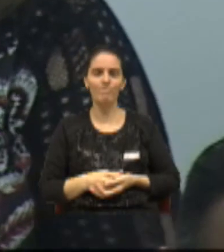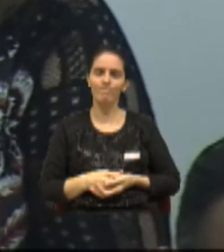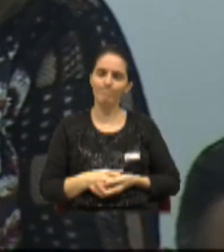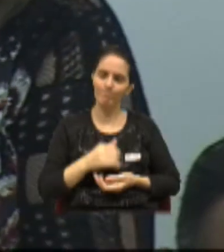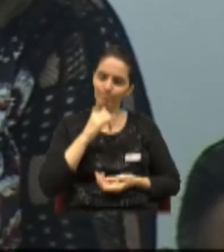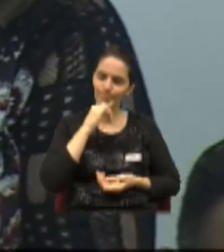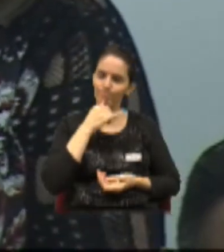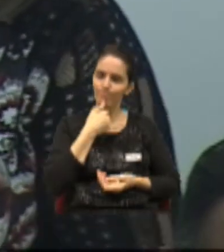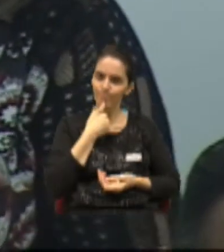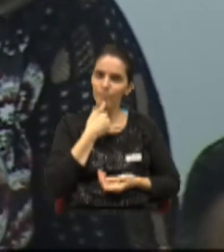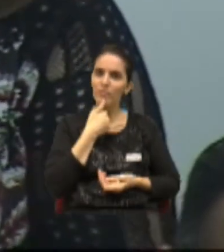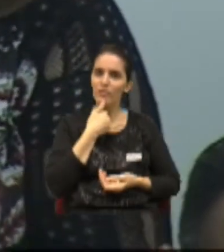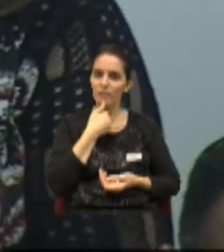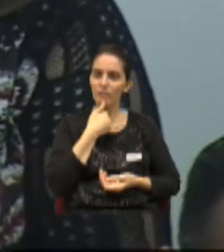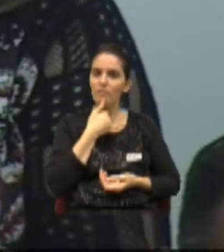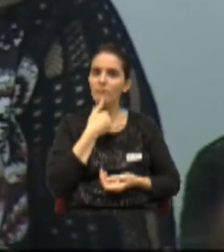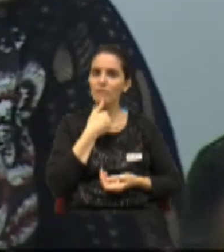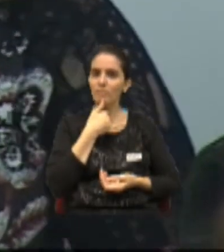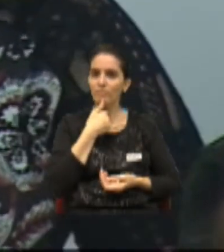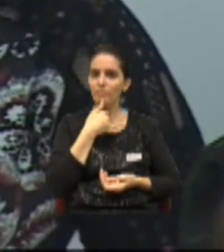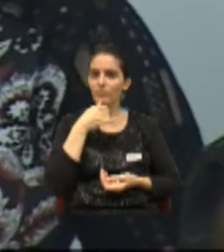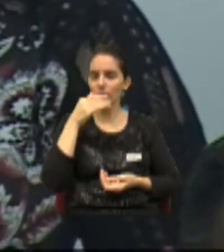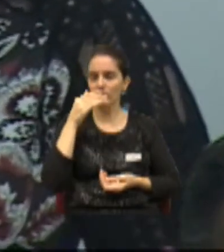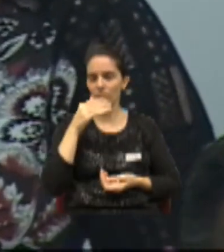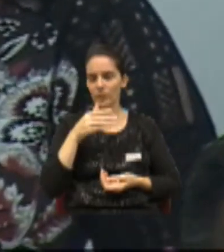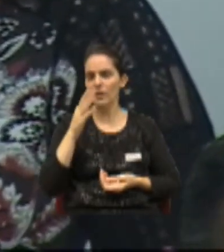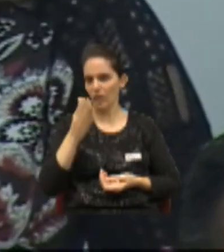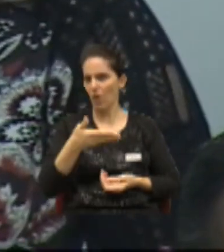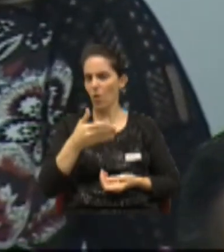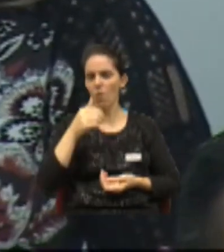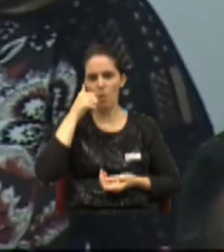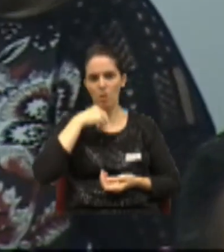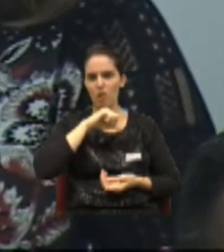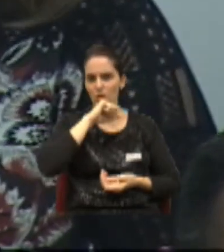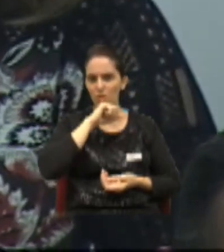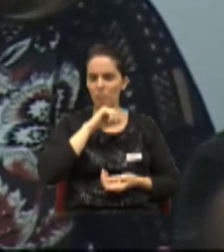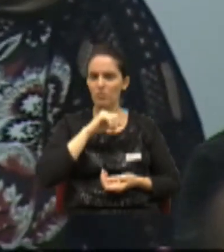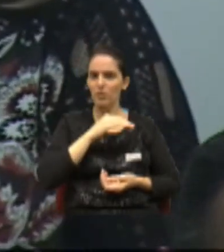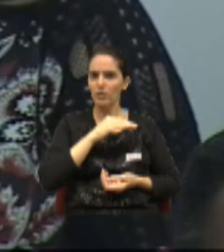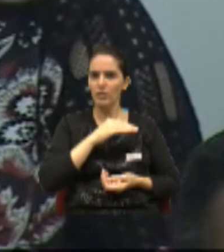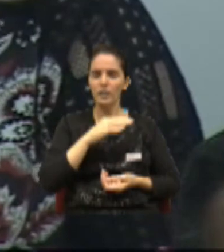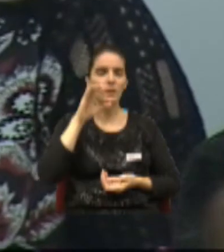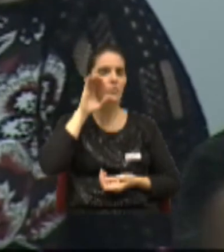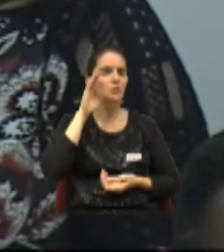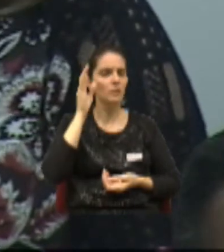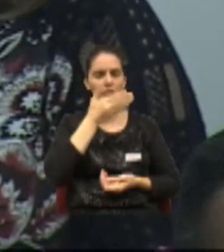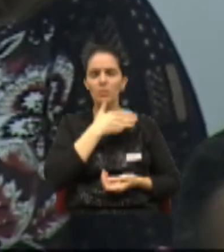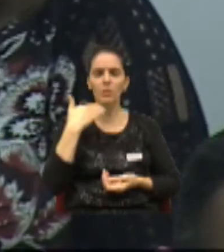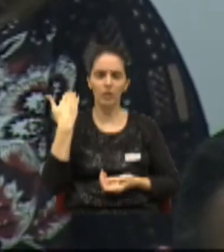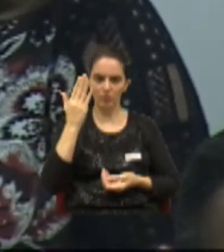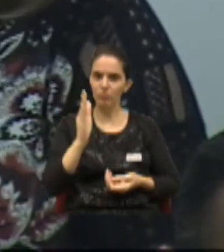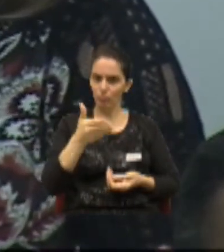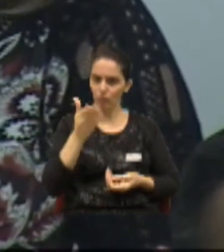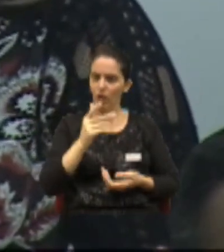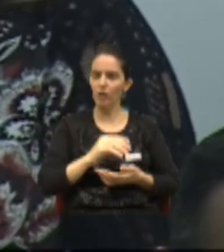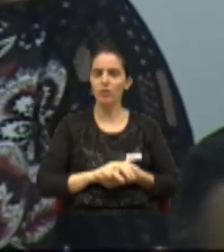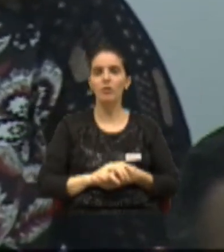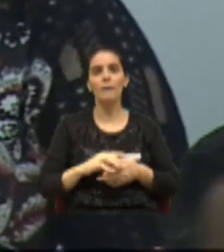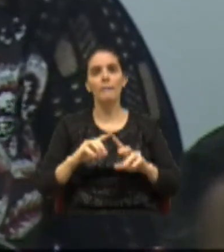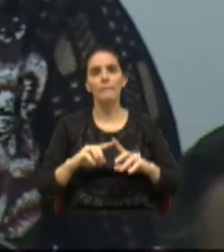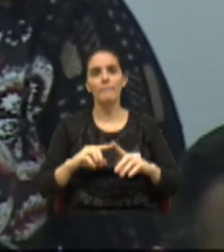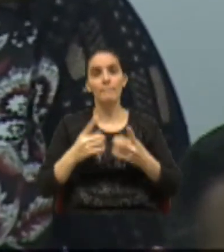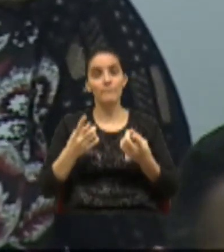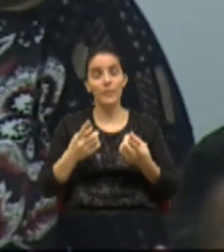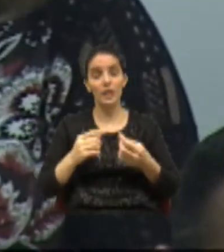infelizmente, hoje ela não está mais com a gente, mas eu lembro que foi um sofrimento, né? E eu tenho muita preocupação, inclusive com